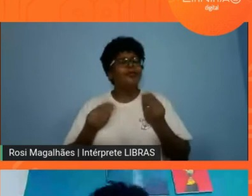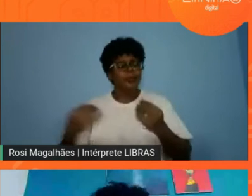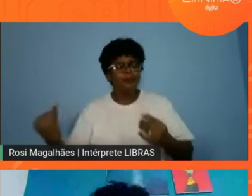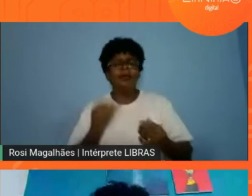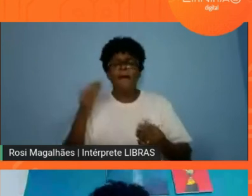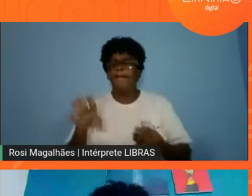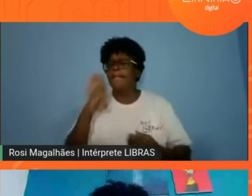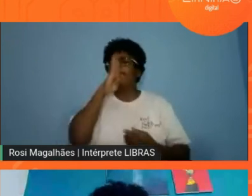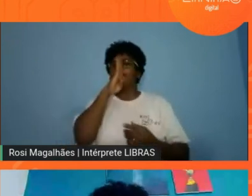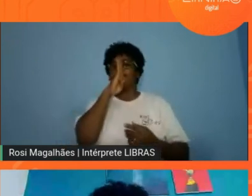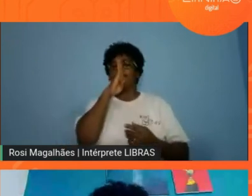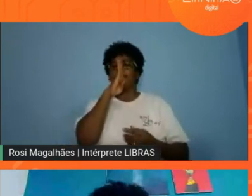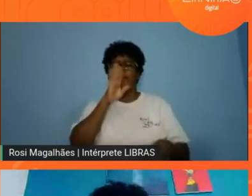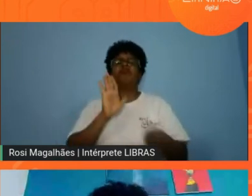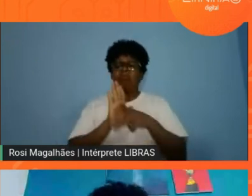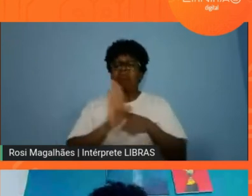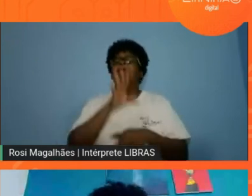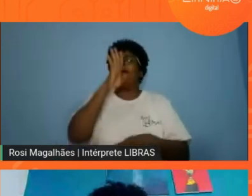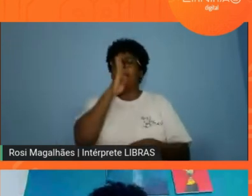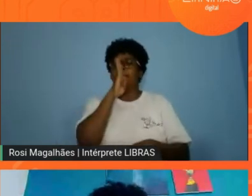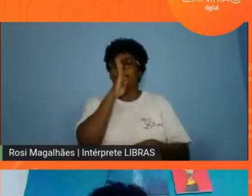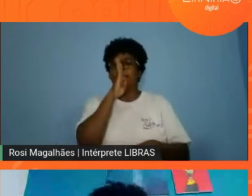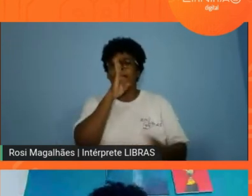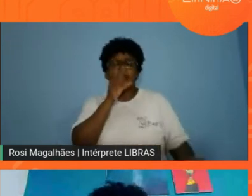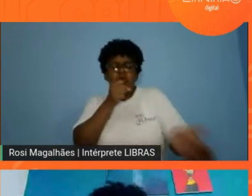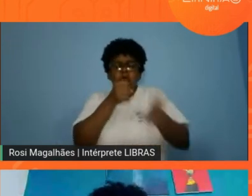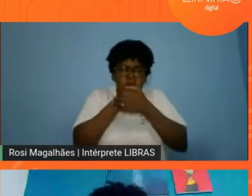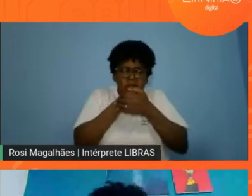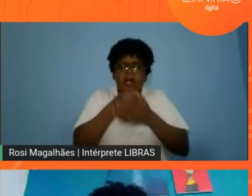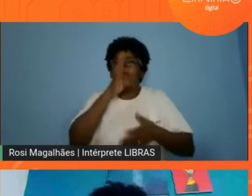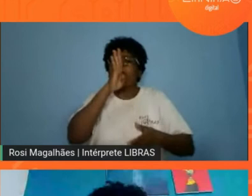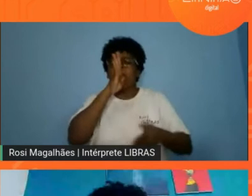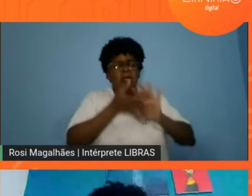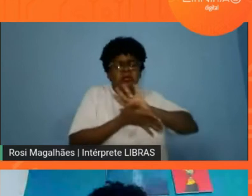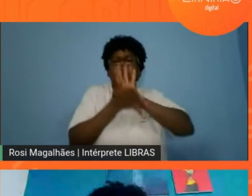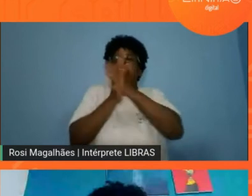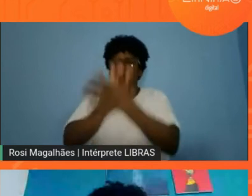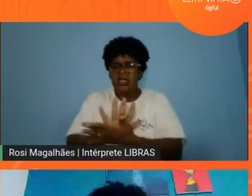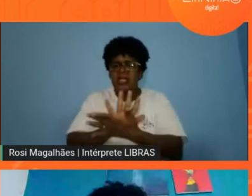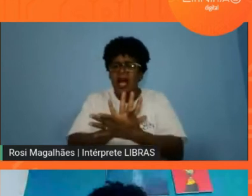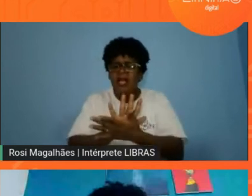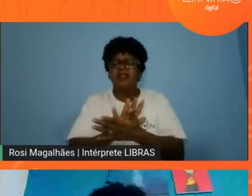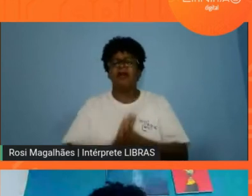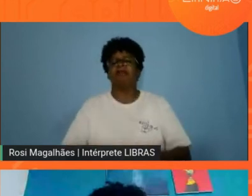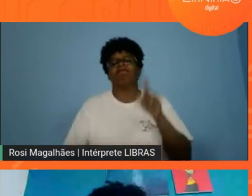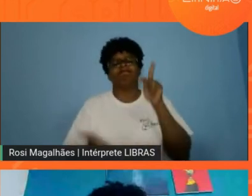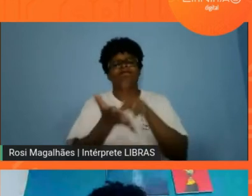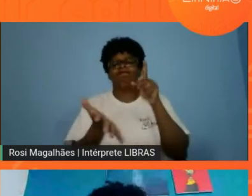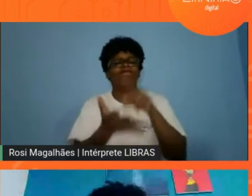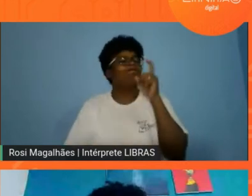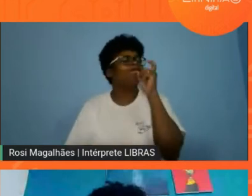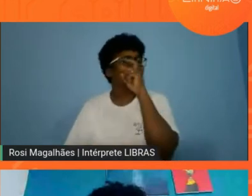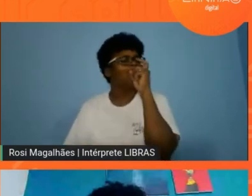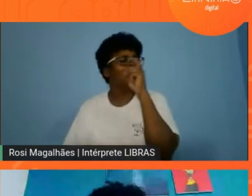silenciada, velada, desconstruída a partir de um mito de uma suposta